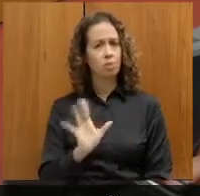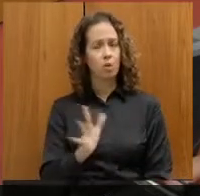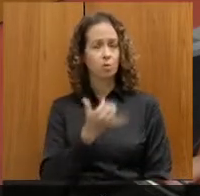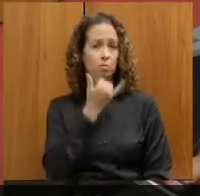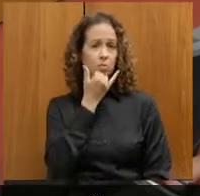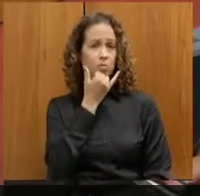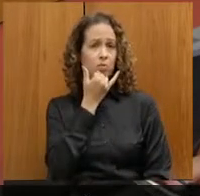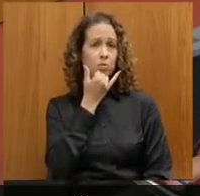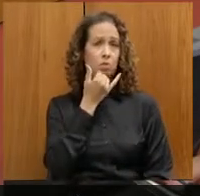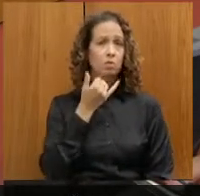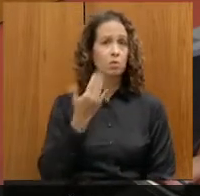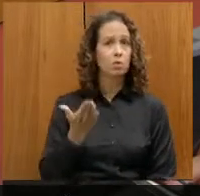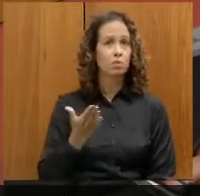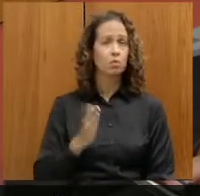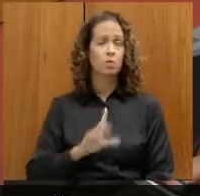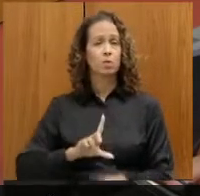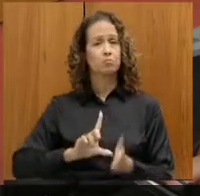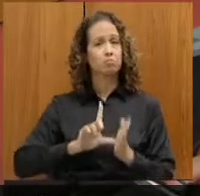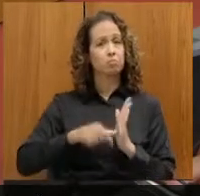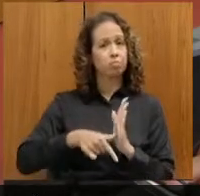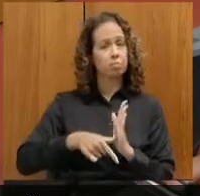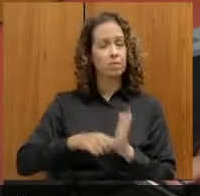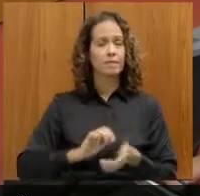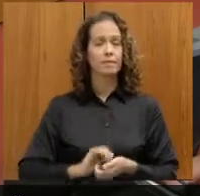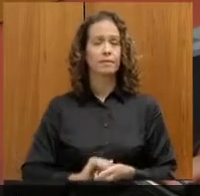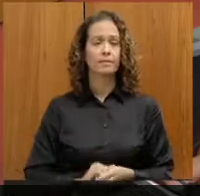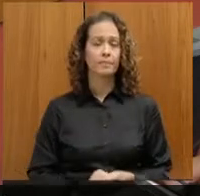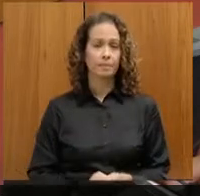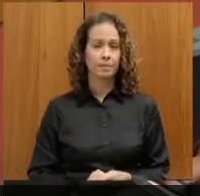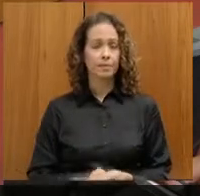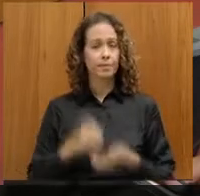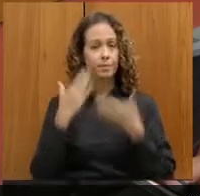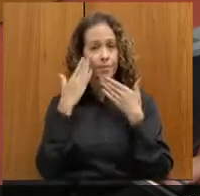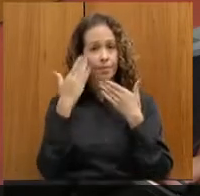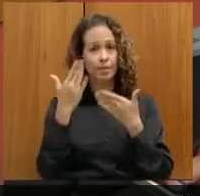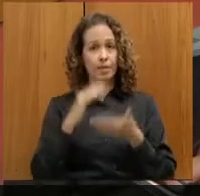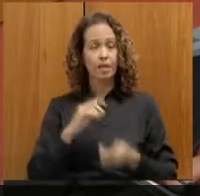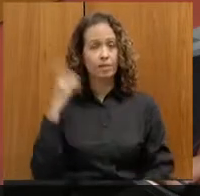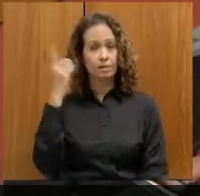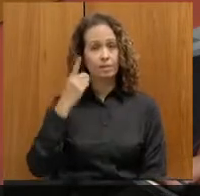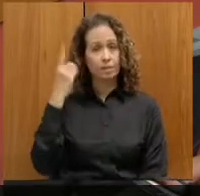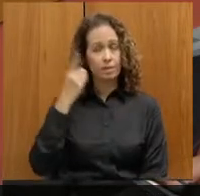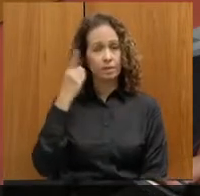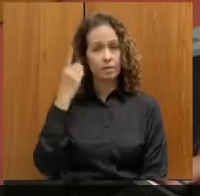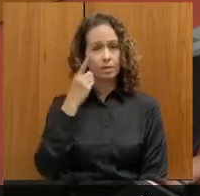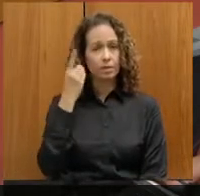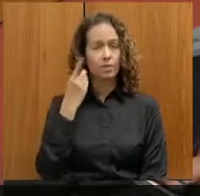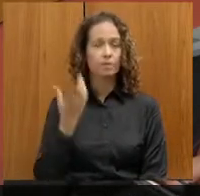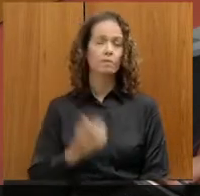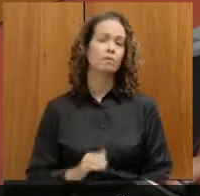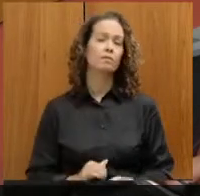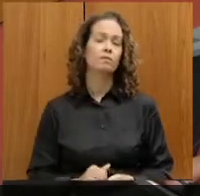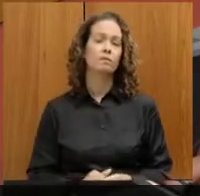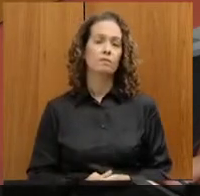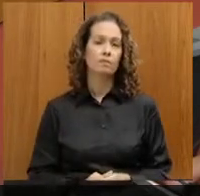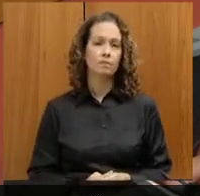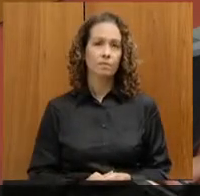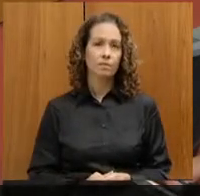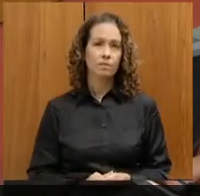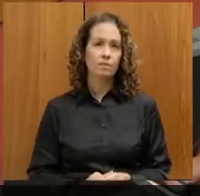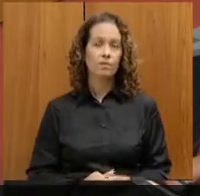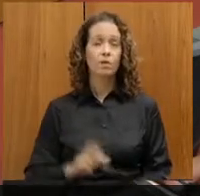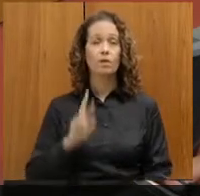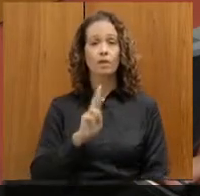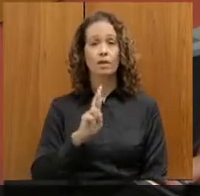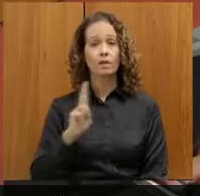me desculpe seus eu extrapolei o tempo e obrigado Deputado é com relação ao